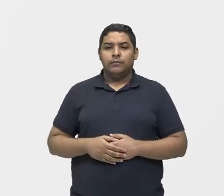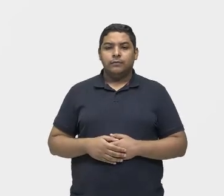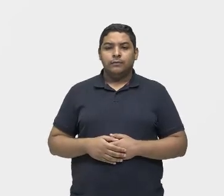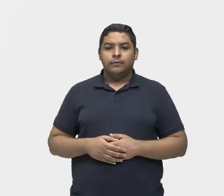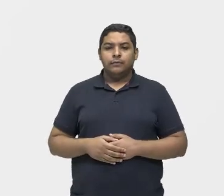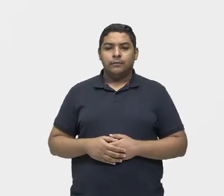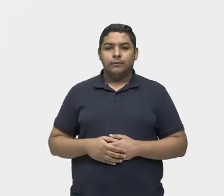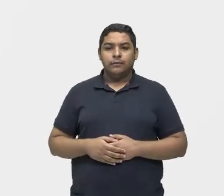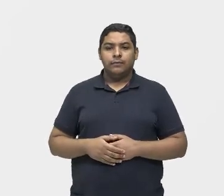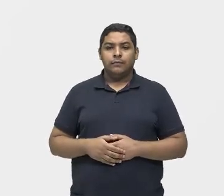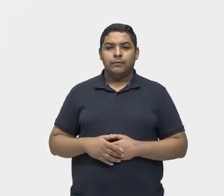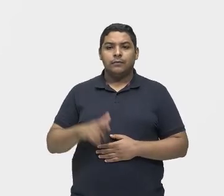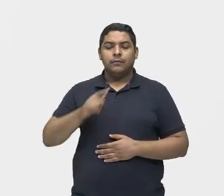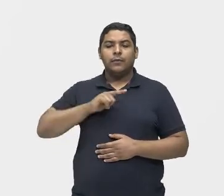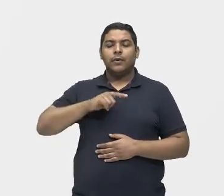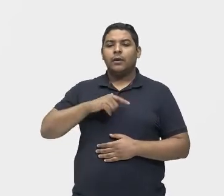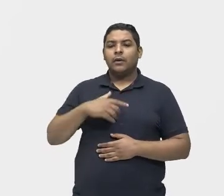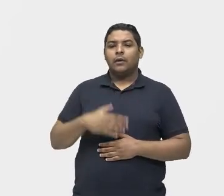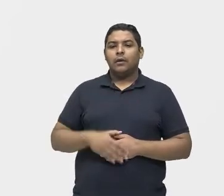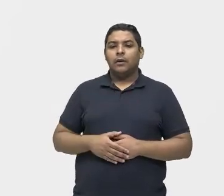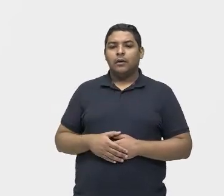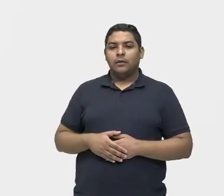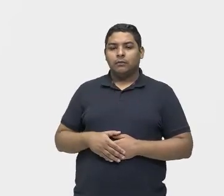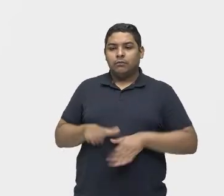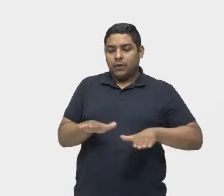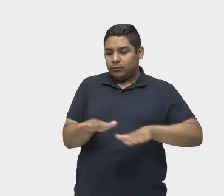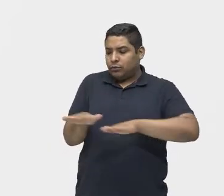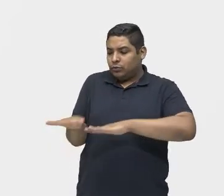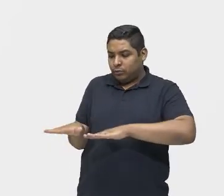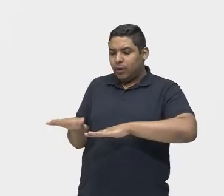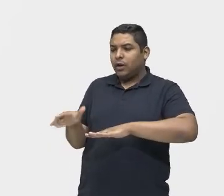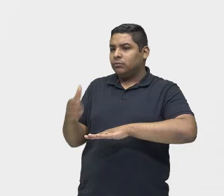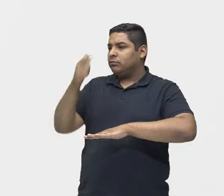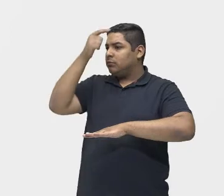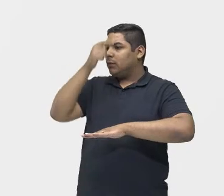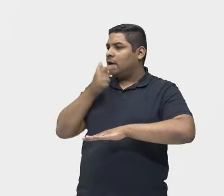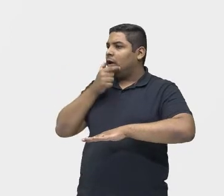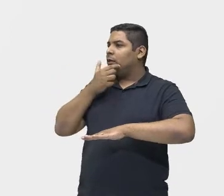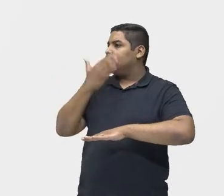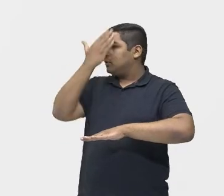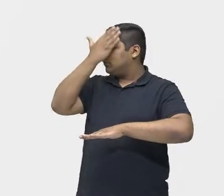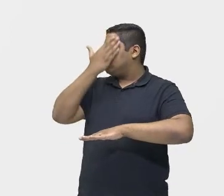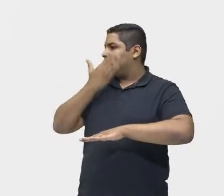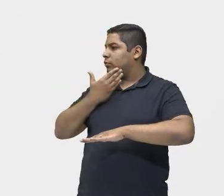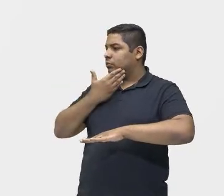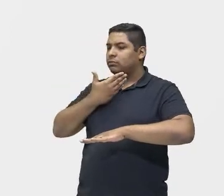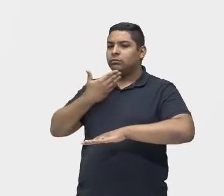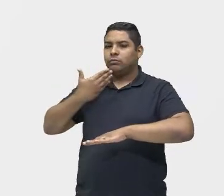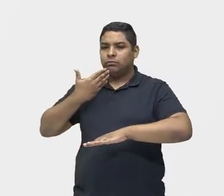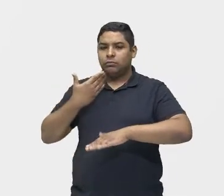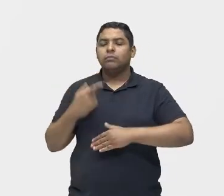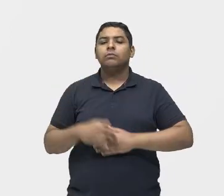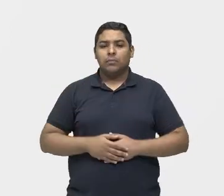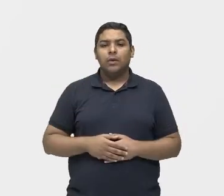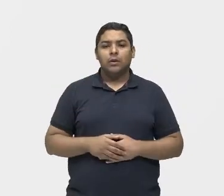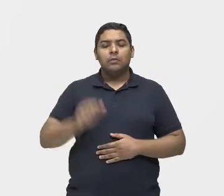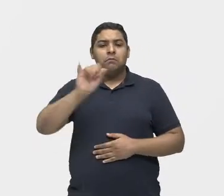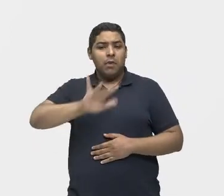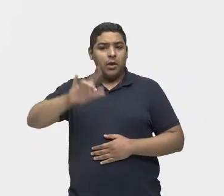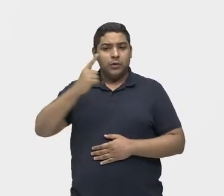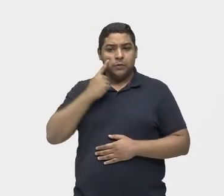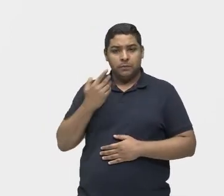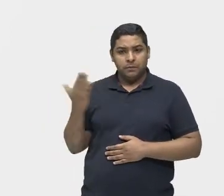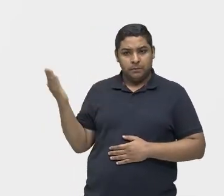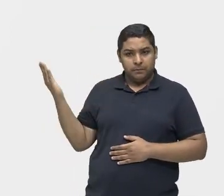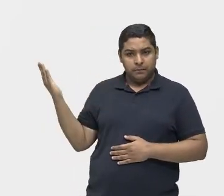os pés e a cabeça e as pernas ficavam de perfil. É o que eu vou mostrar para vocês aqui, tá?